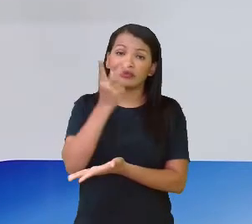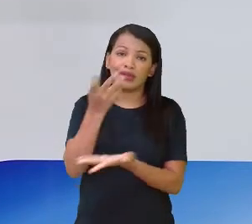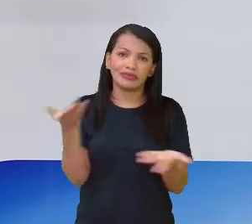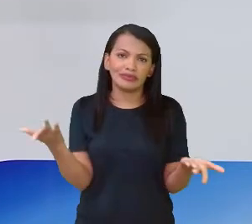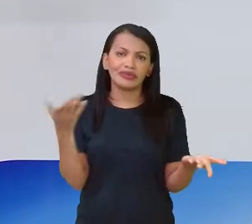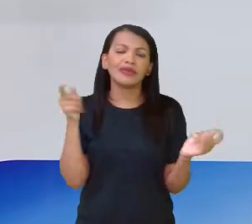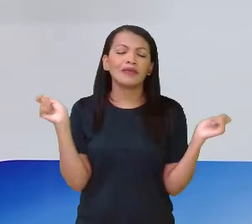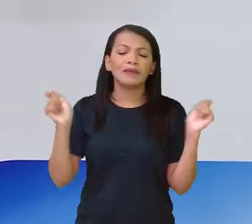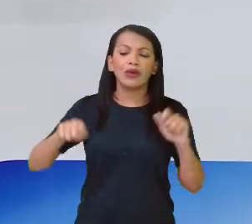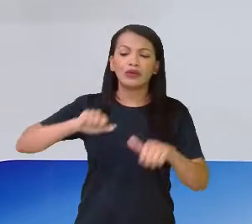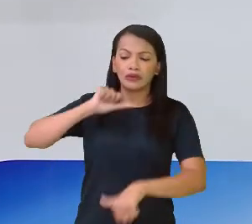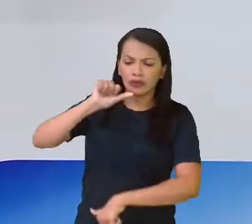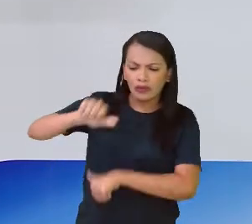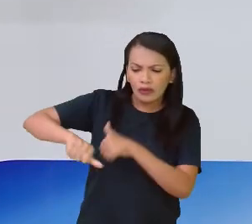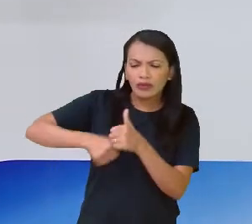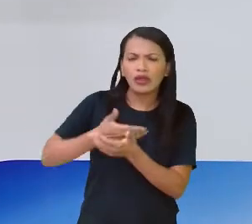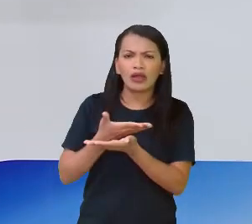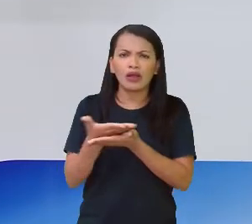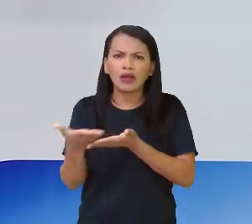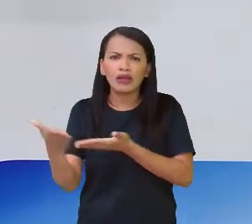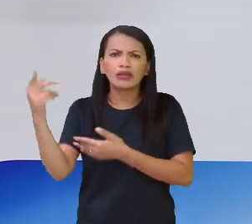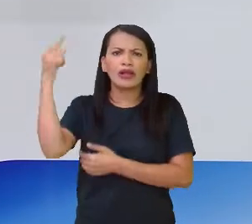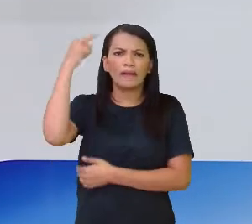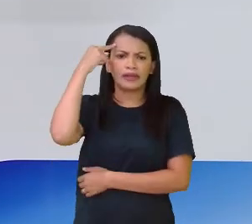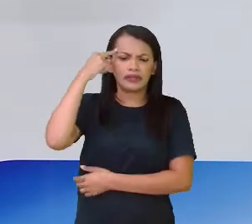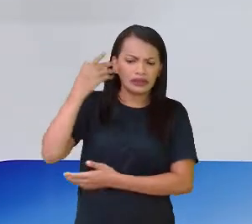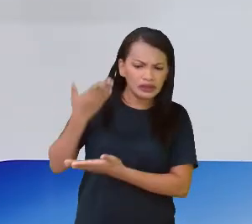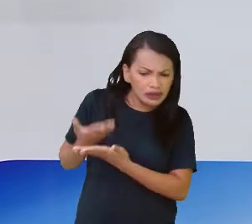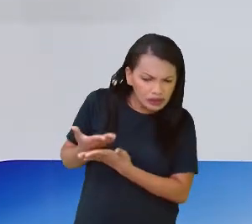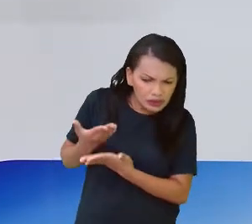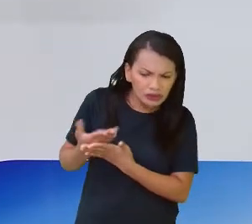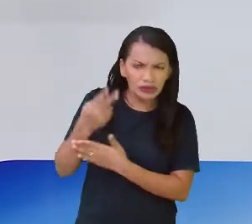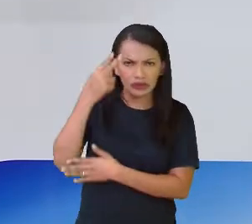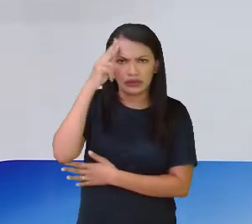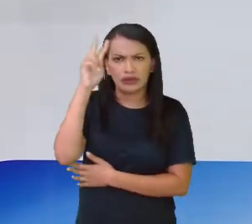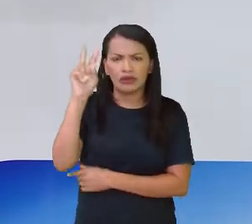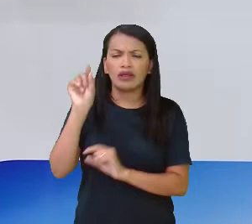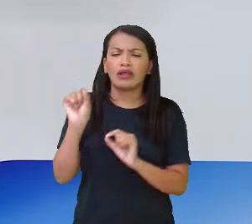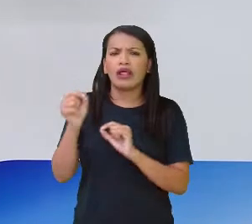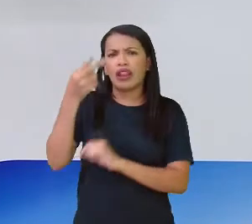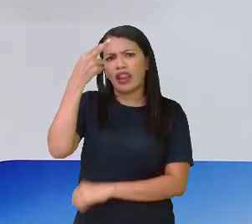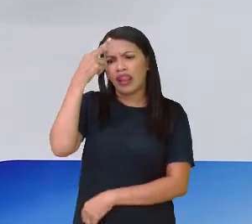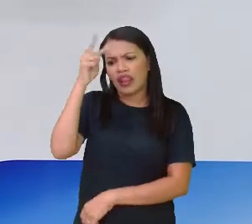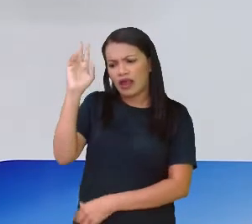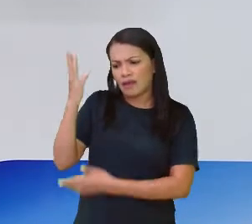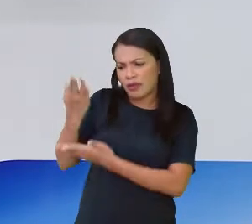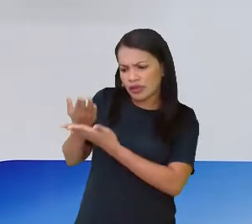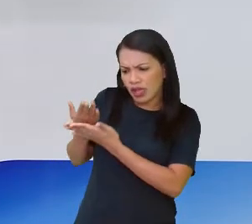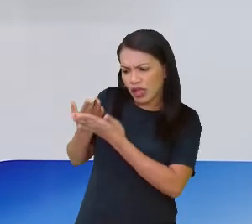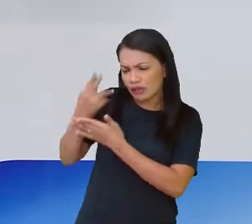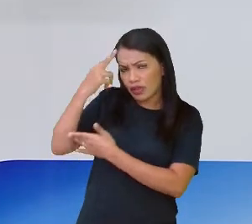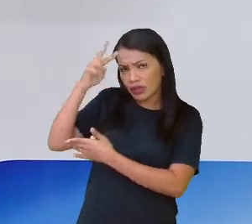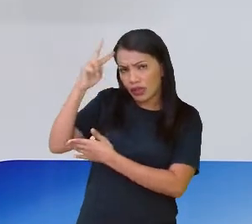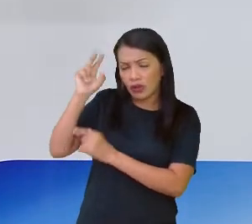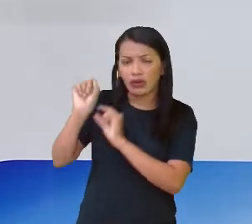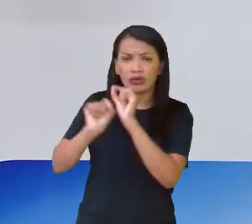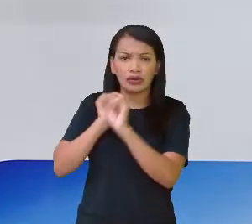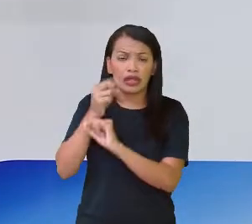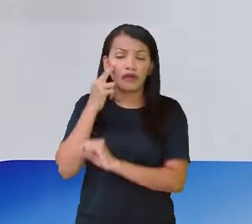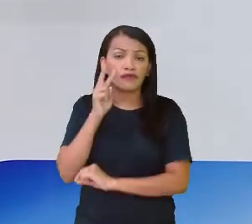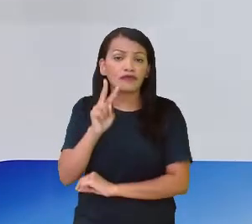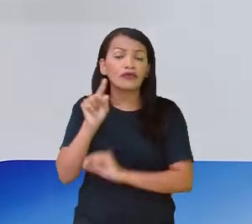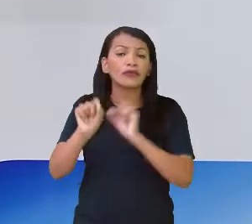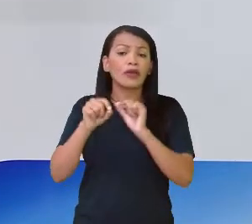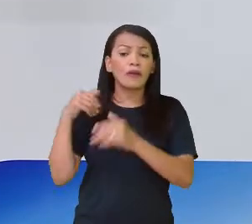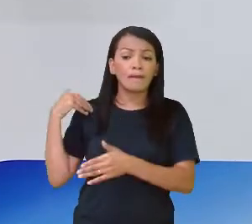você começa a pensar, lembrar, estudar a história. Lembra das nossas aulas de história anteriores, como a gente viu